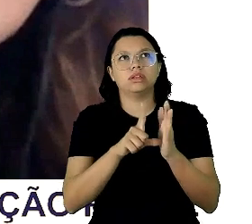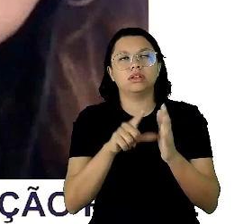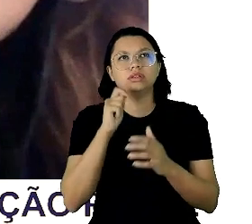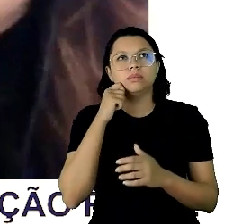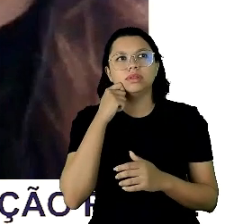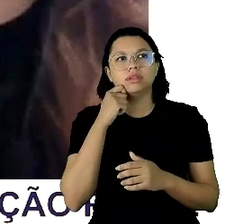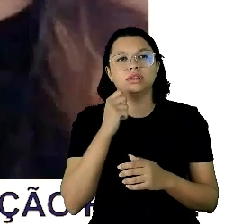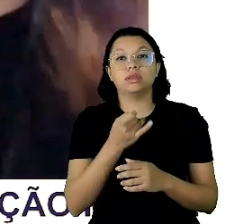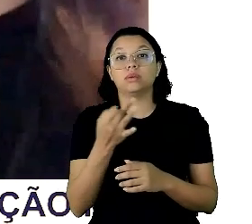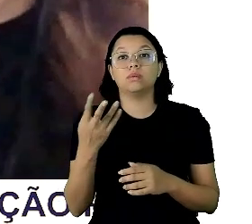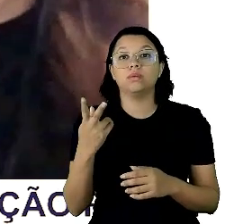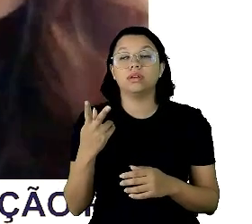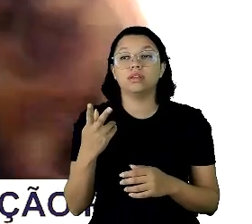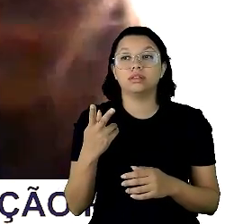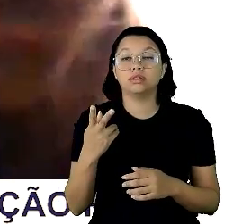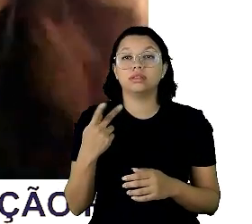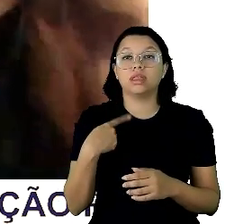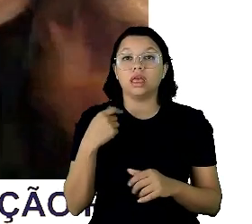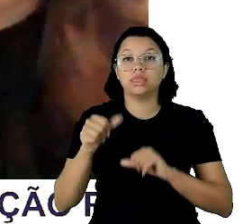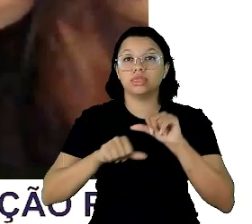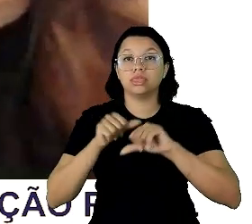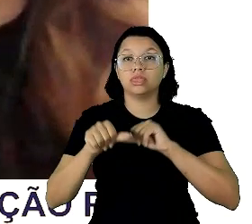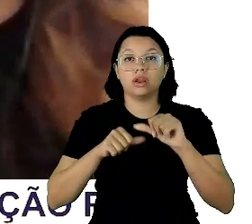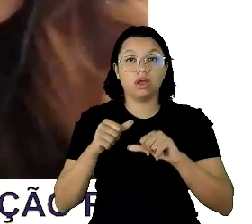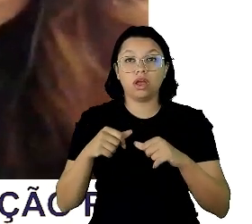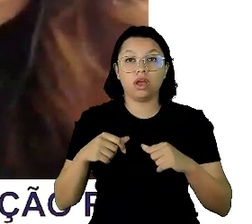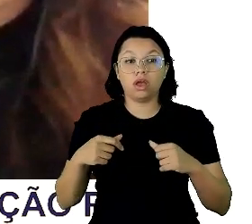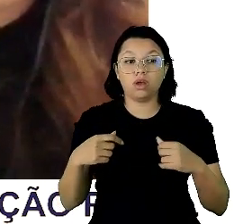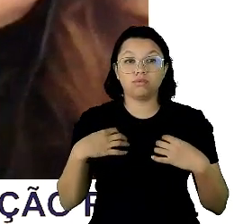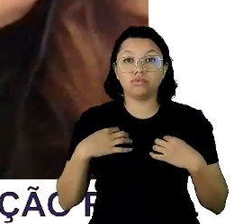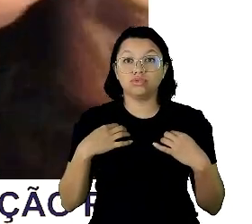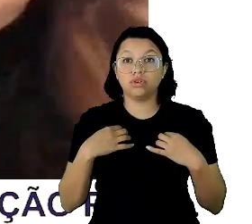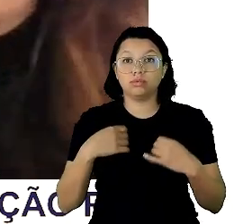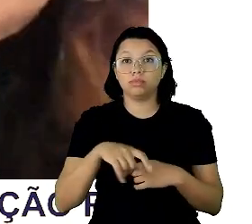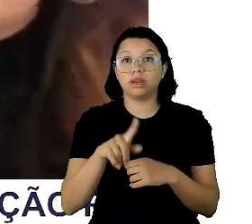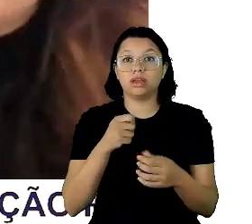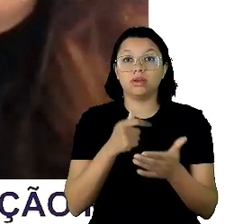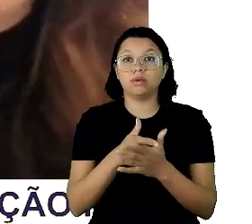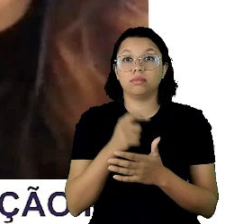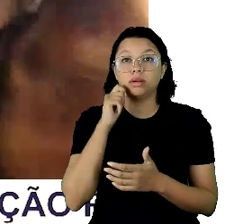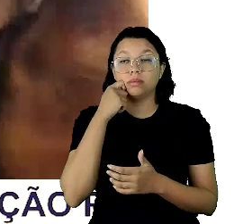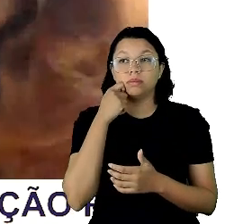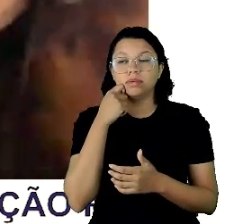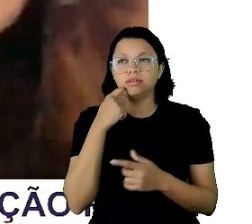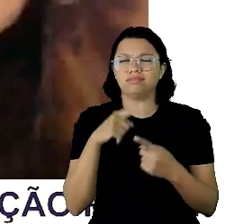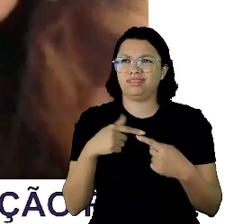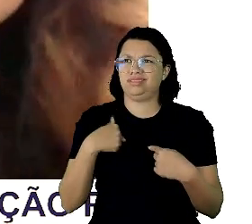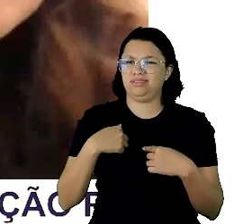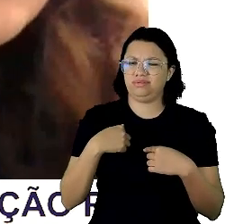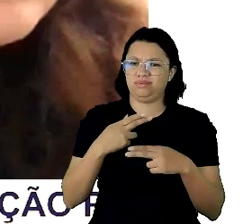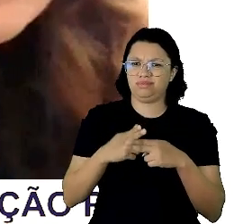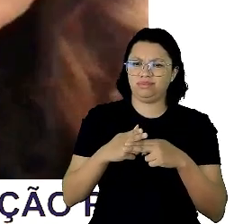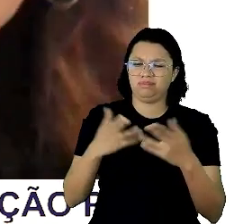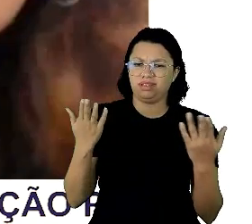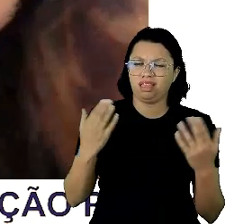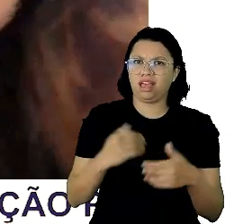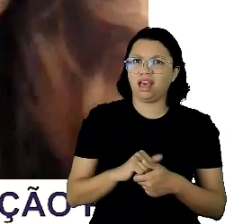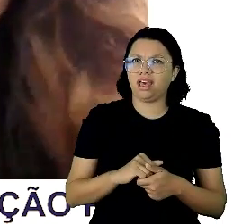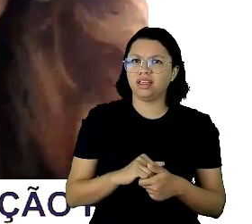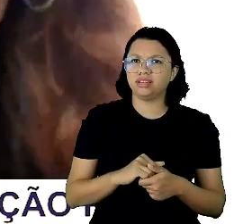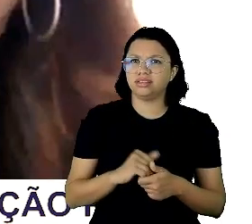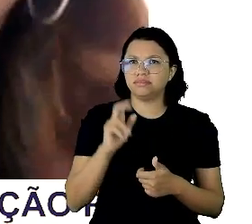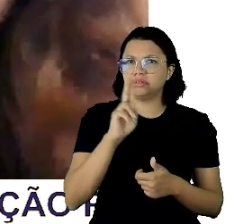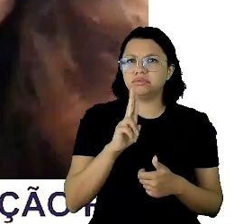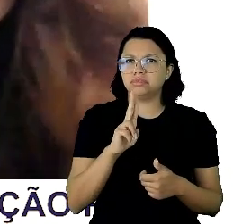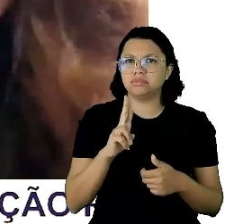vezes a gente não troca de roupa para ir comprar o bendito pão? Sendo que eu não estou nua, eu estou com uma regata, uma havaiana e um